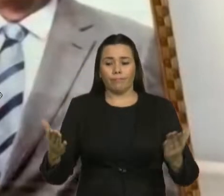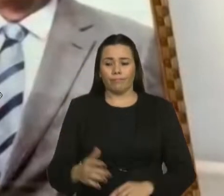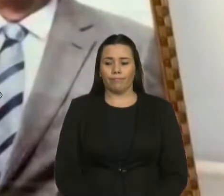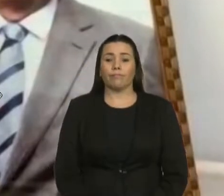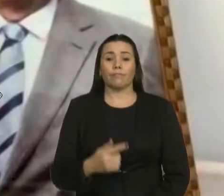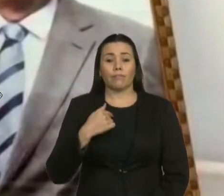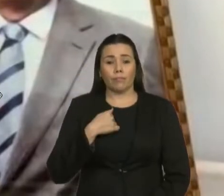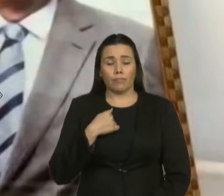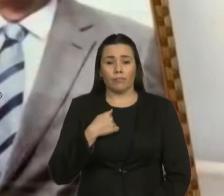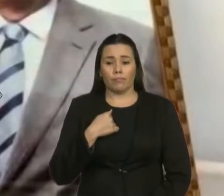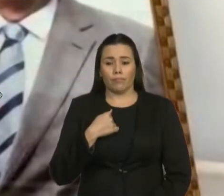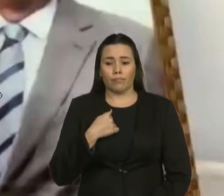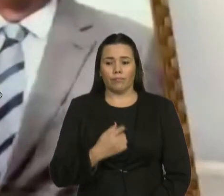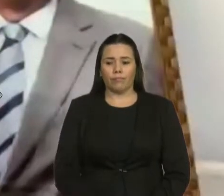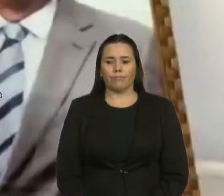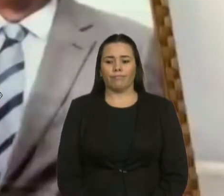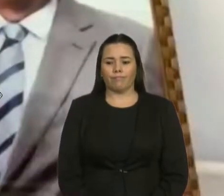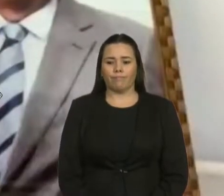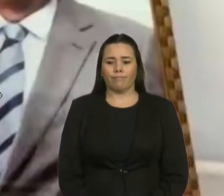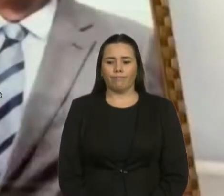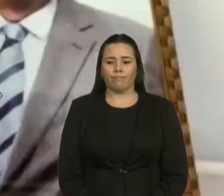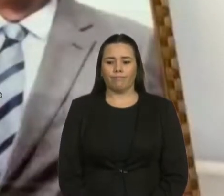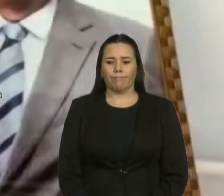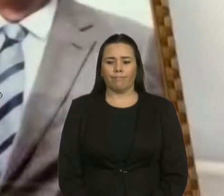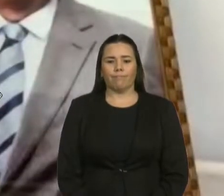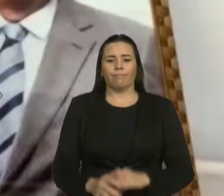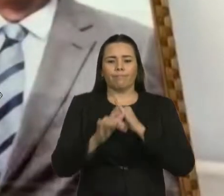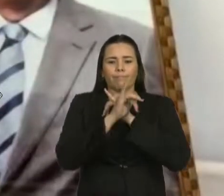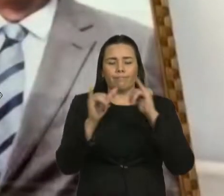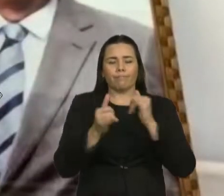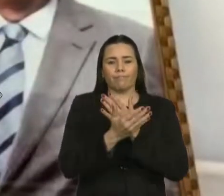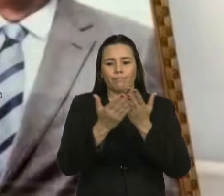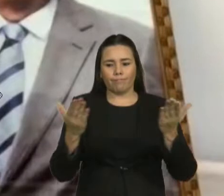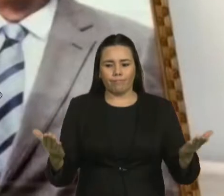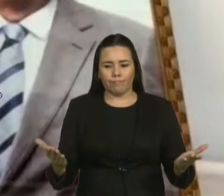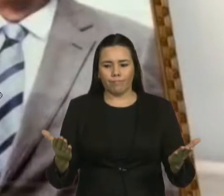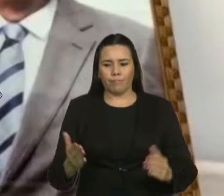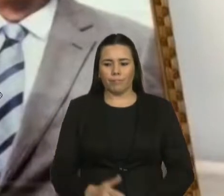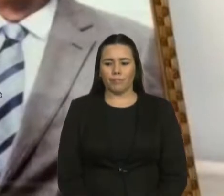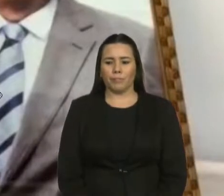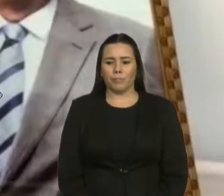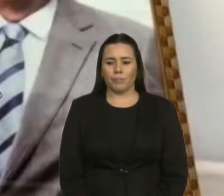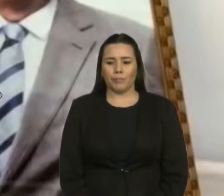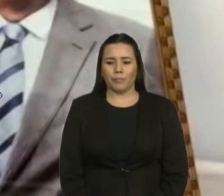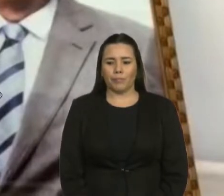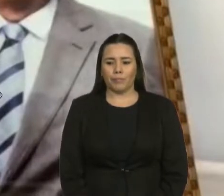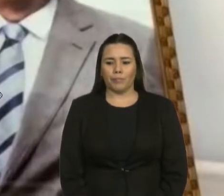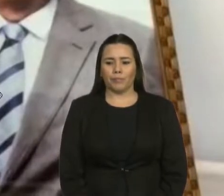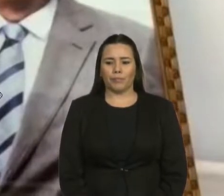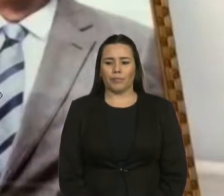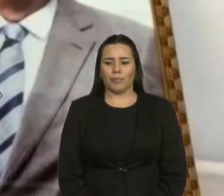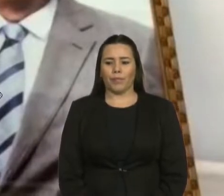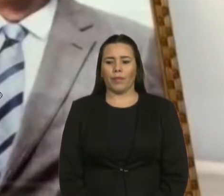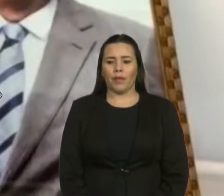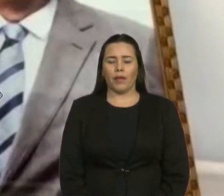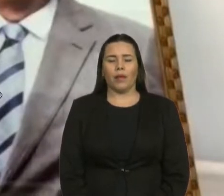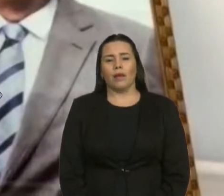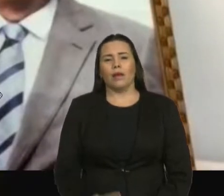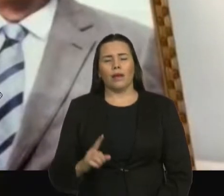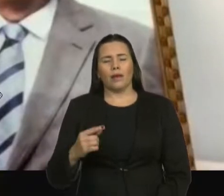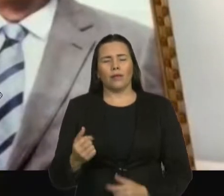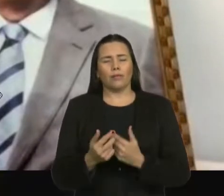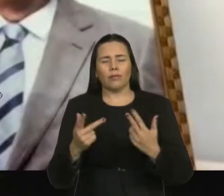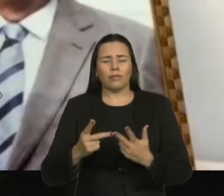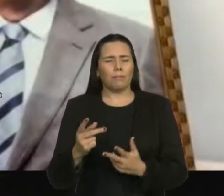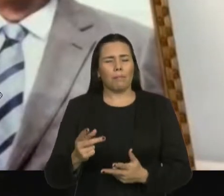comemorar e compartilhar com todos vocês e com o nosso maranhense grandes conquistas que solicitei e